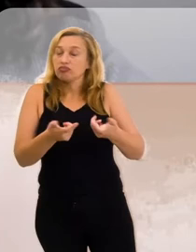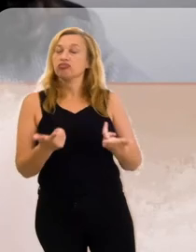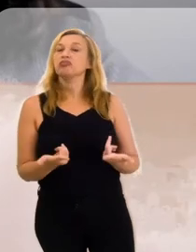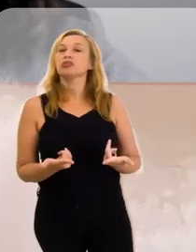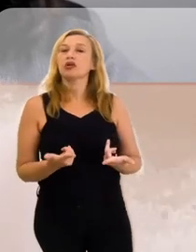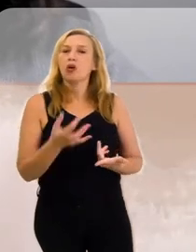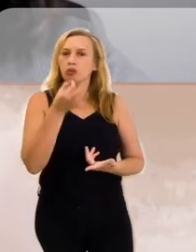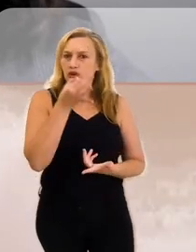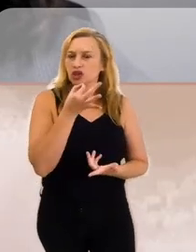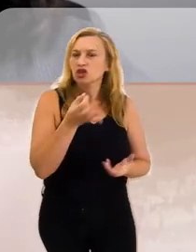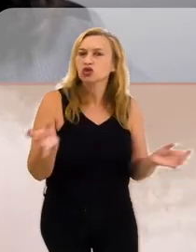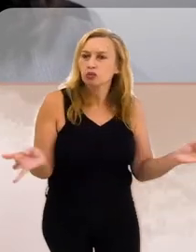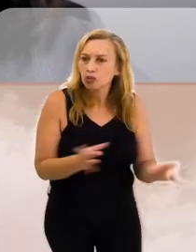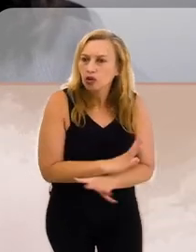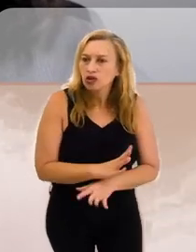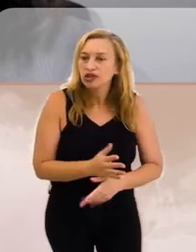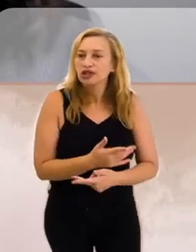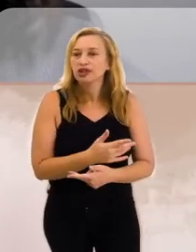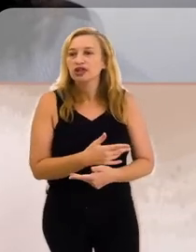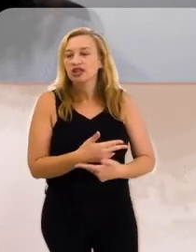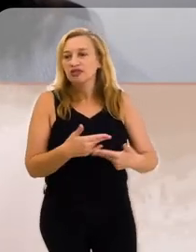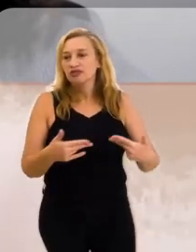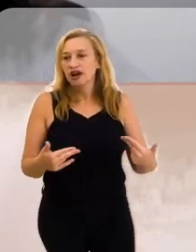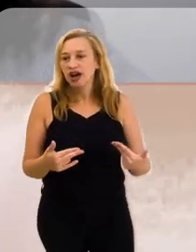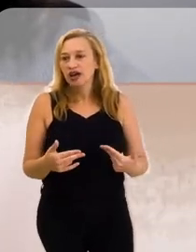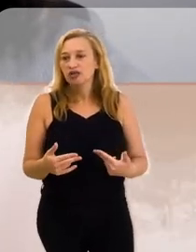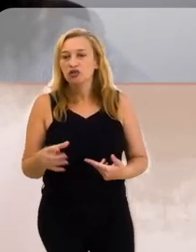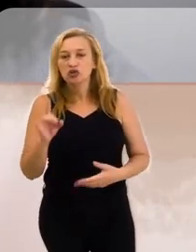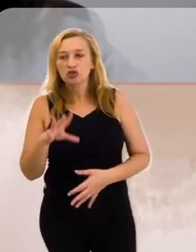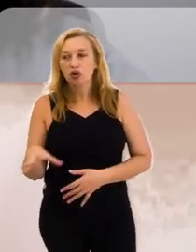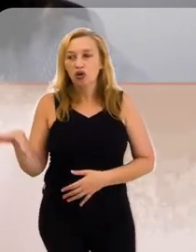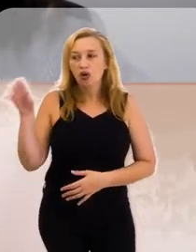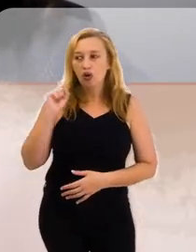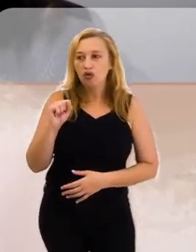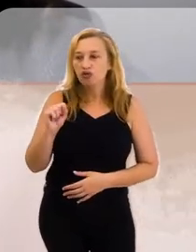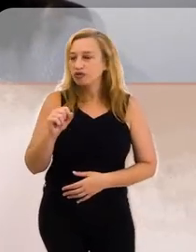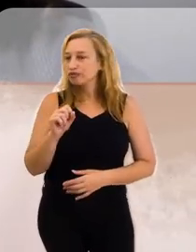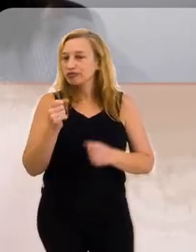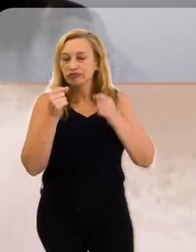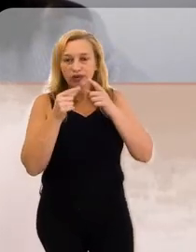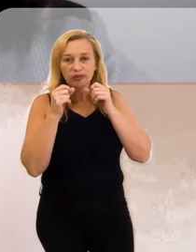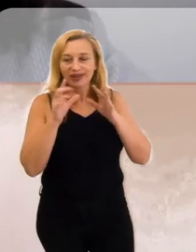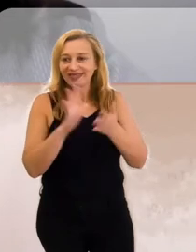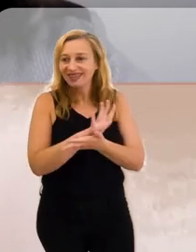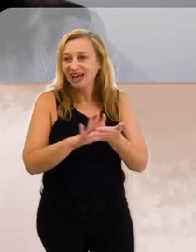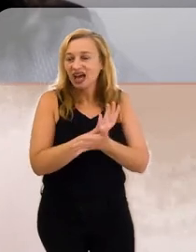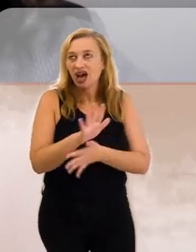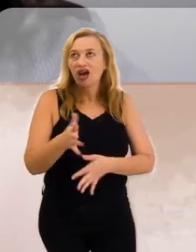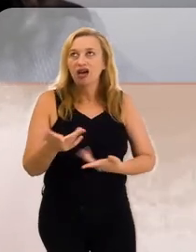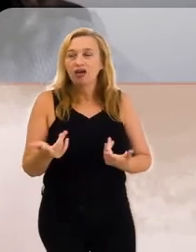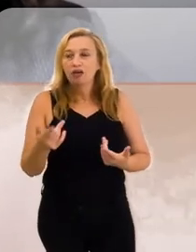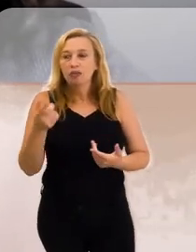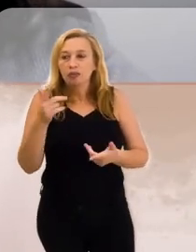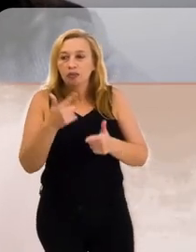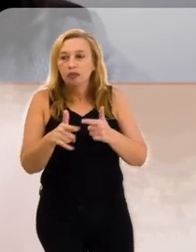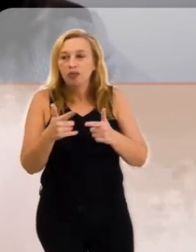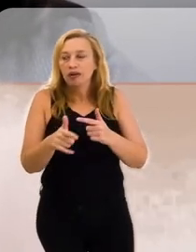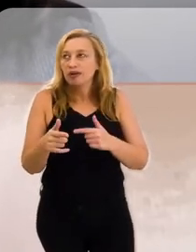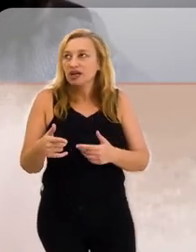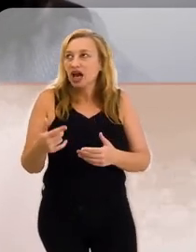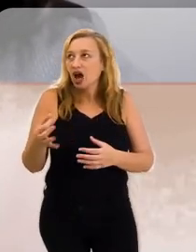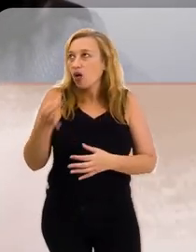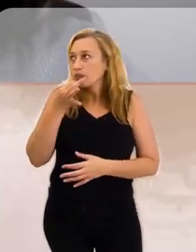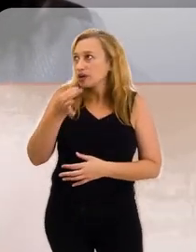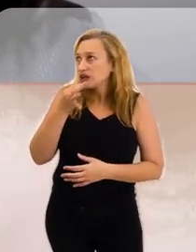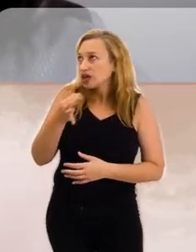dogmatizar opiniões prontas que a maioria só a valise assim questionar as pessoas têm um certo trauma de que se